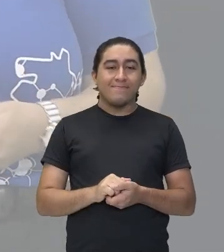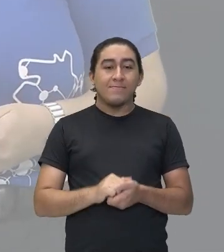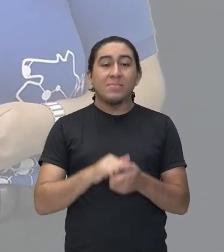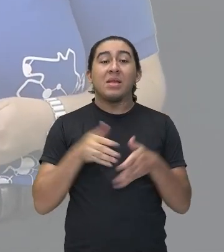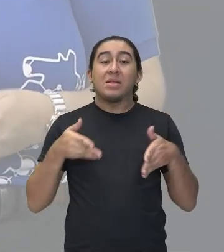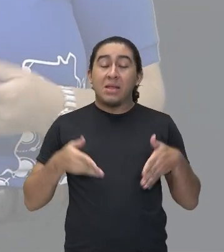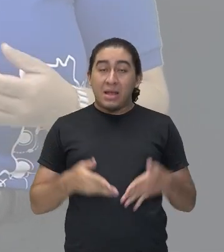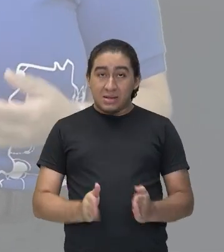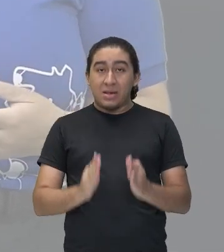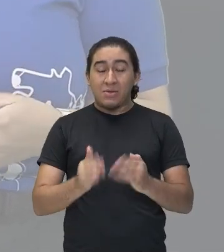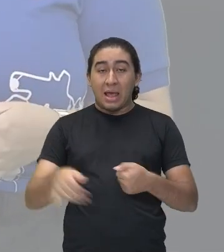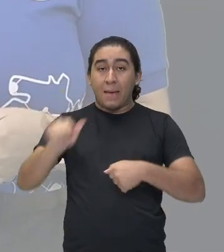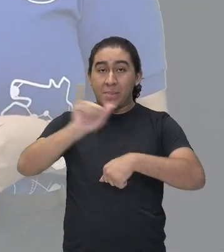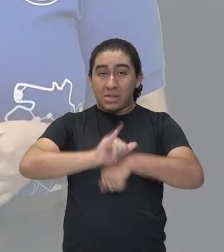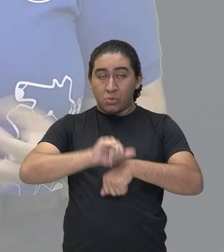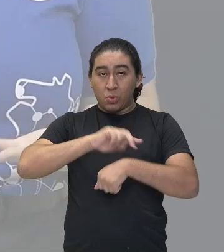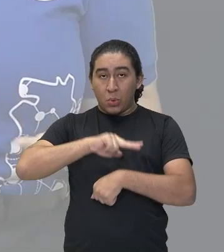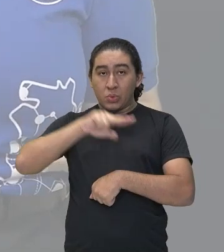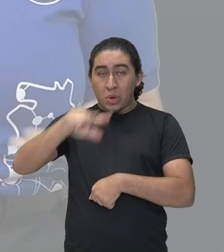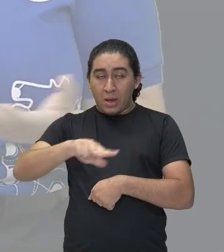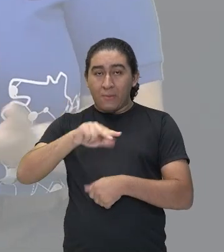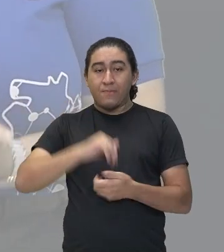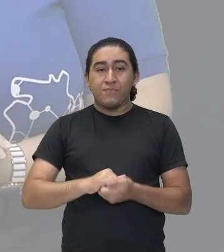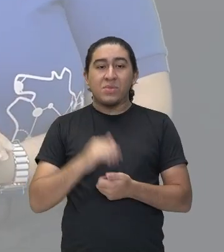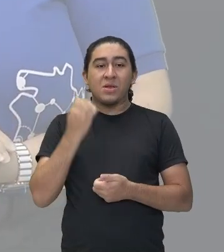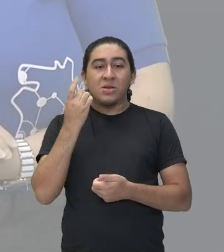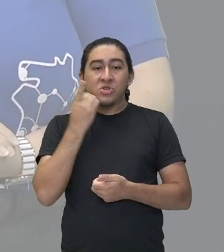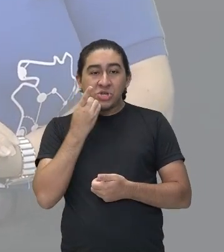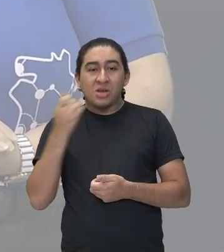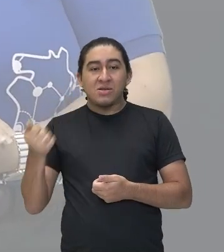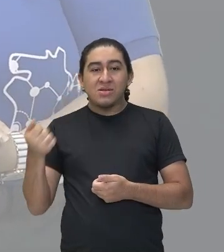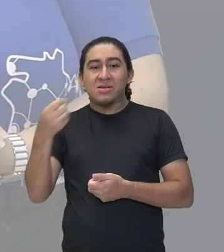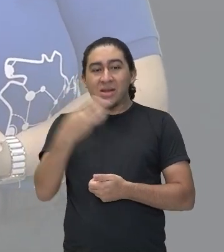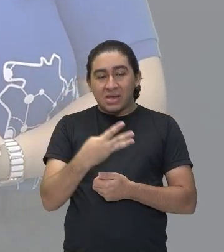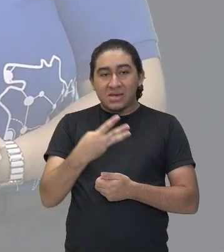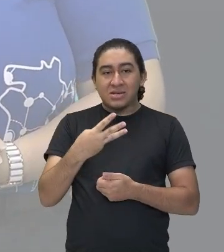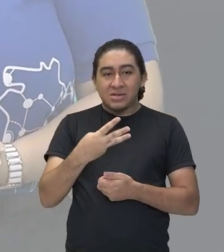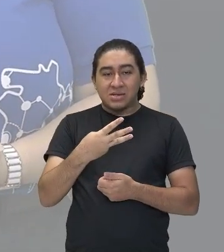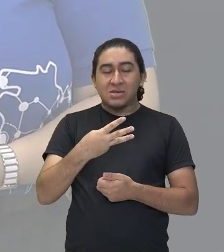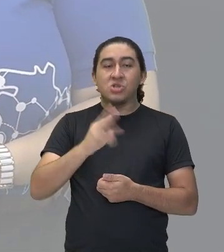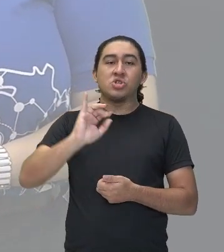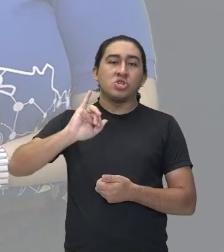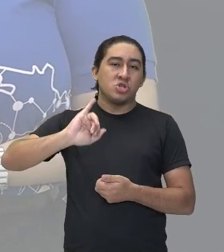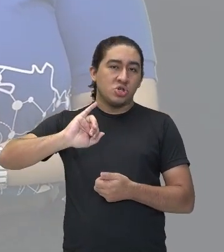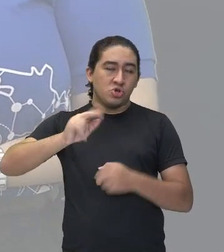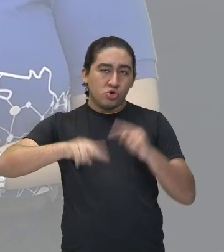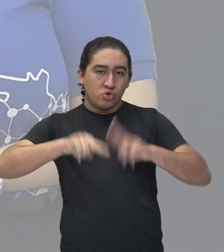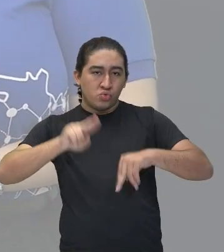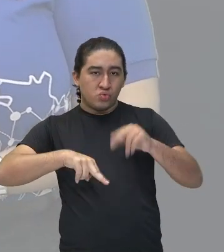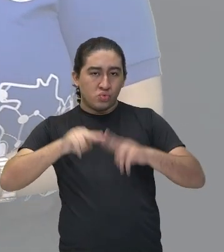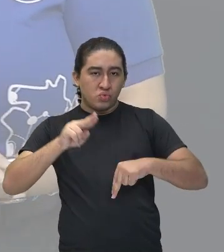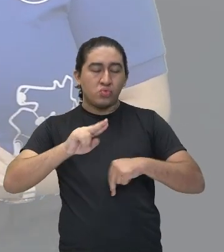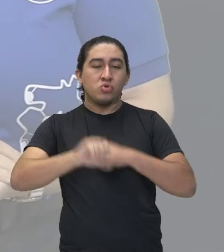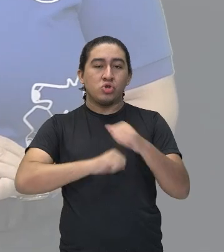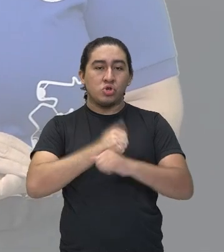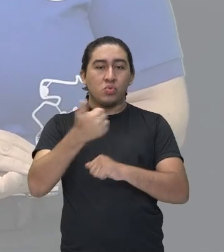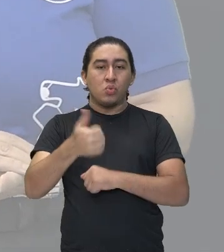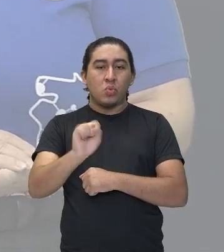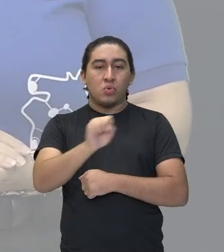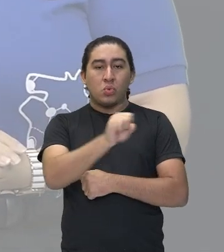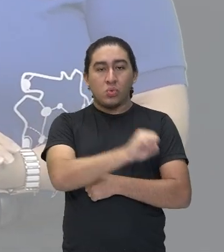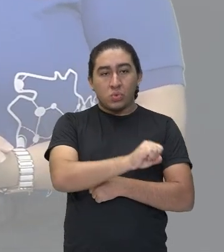em Lisboa em 13 de junho de 1888 e morreu na mesma cidade em 30 de novembro